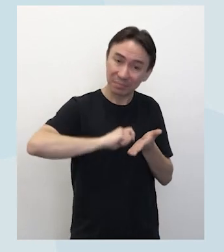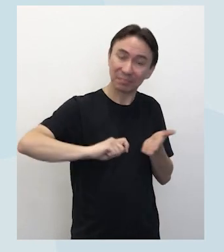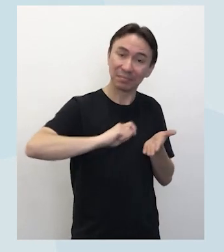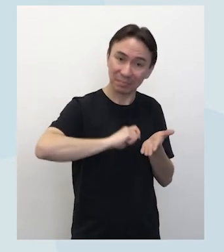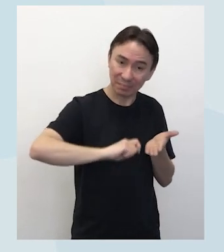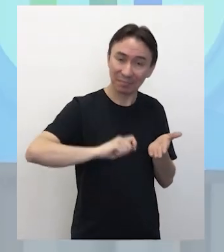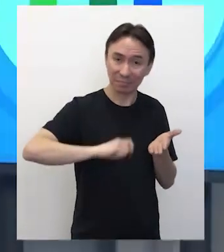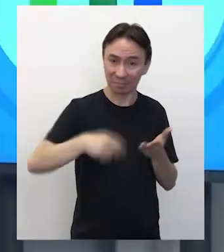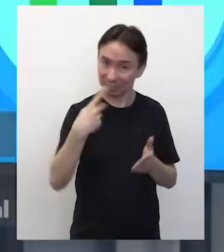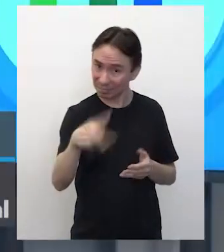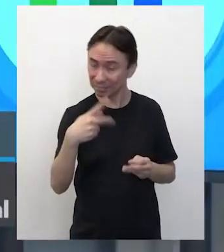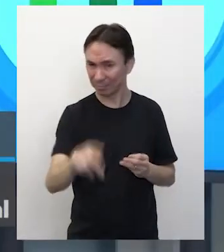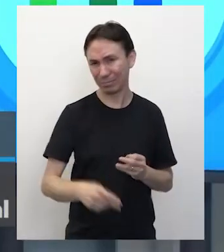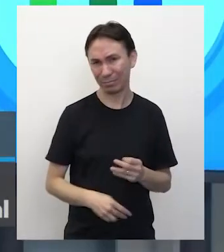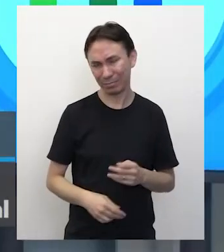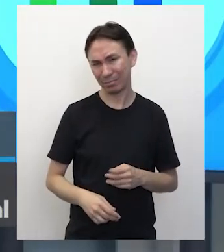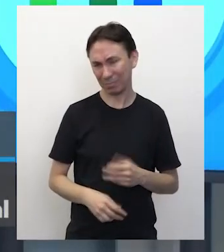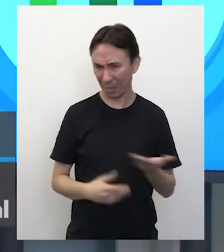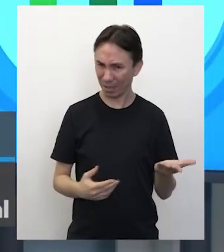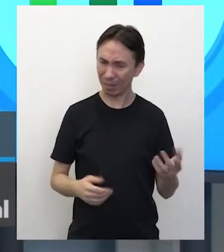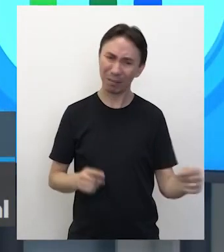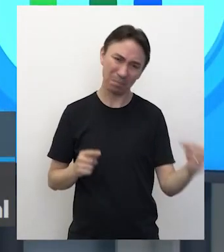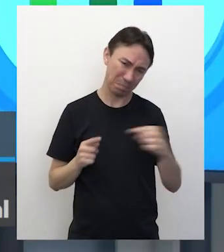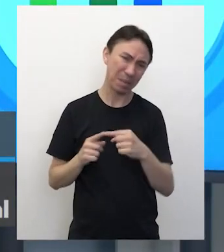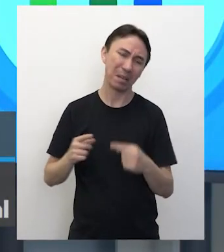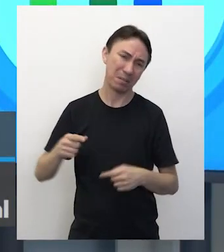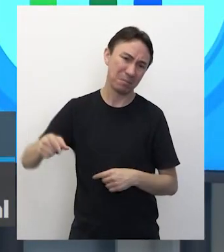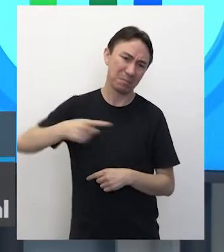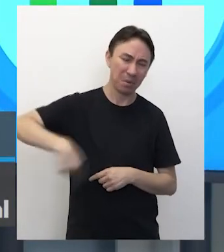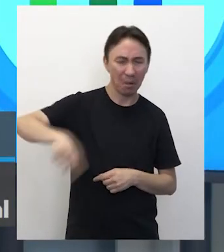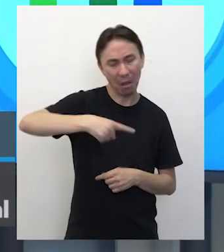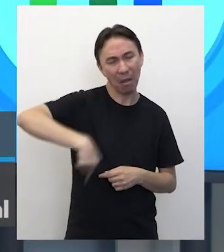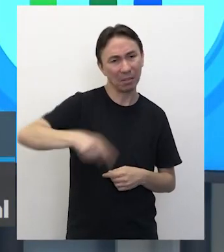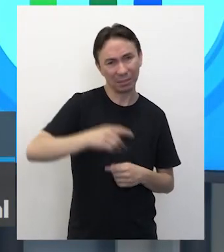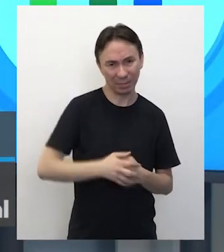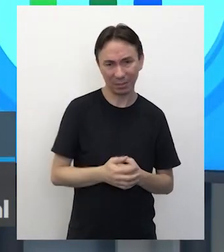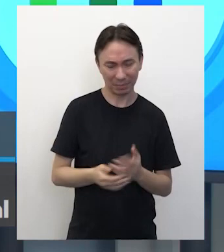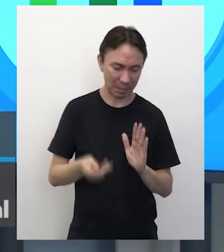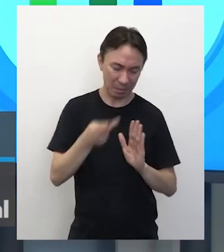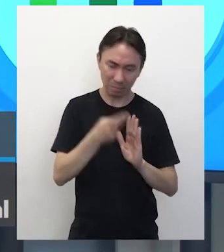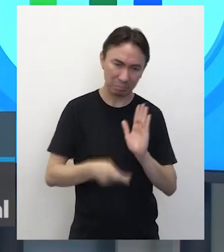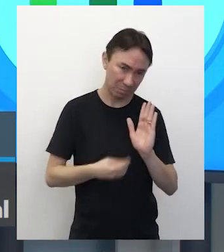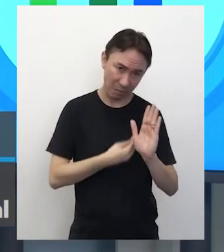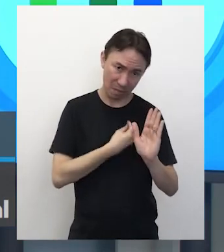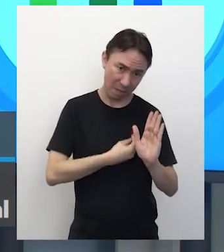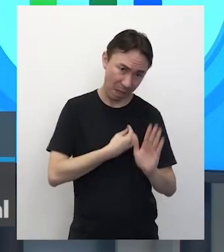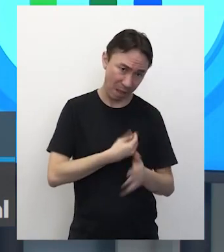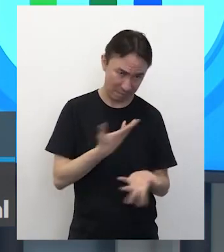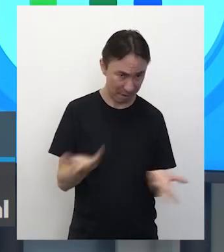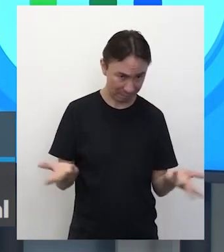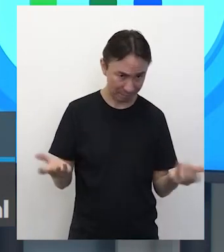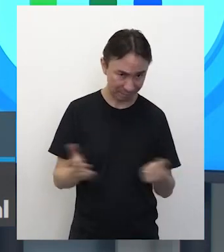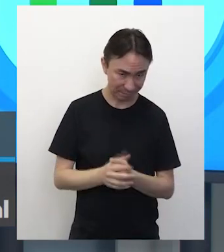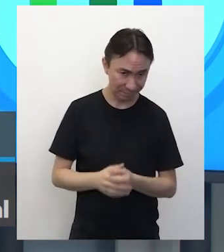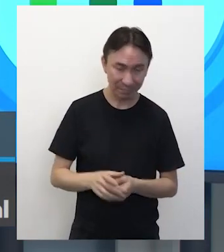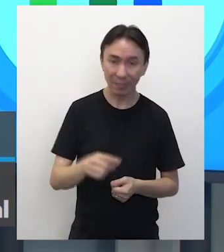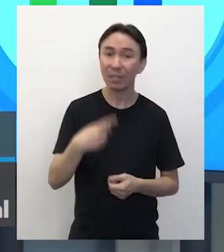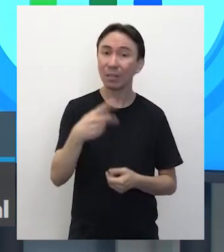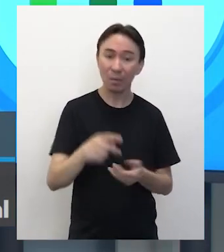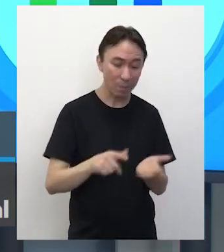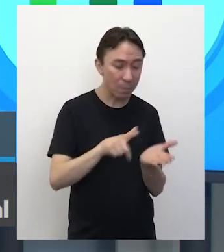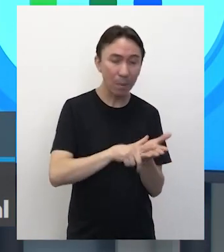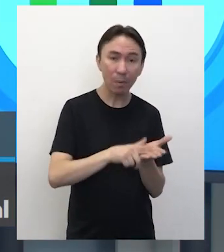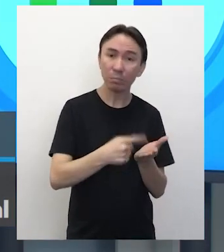e vivências de vocês, que faz parte, né, do nosso componente de projeto de vida. Aquele caderninho onde você